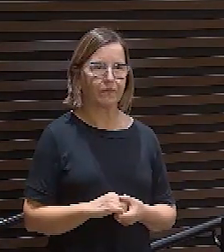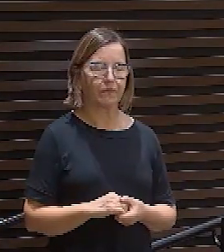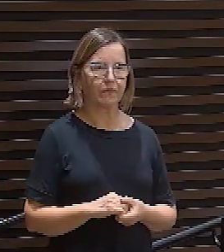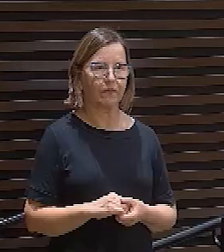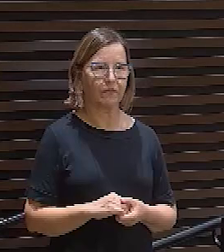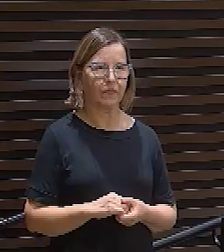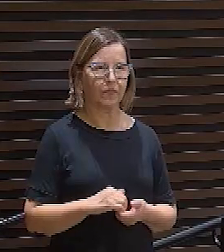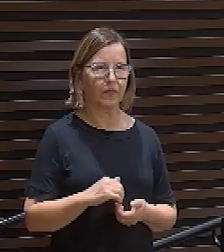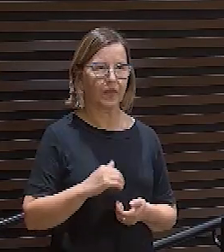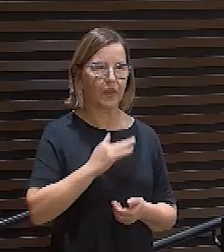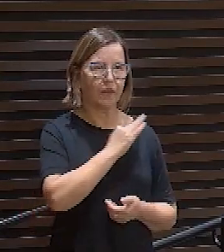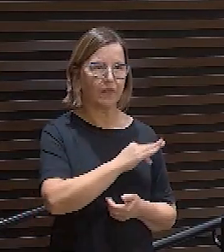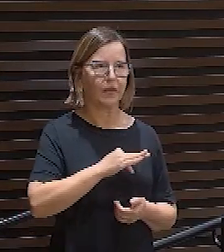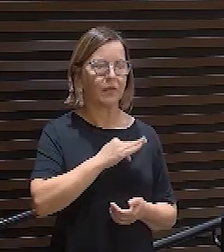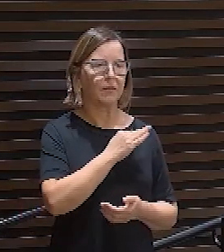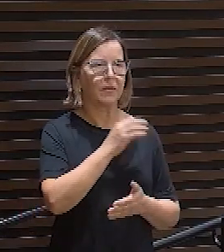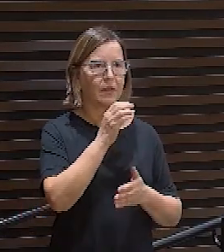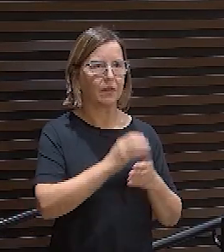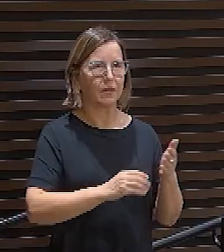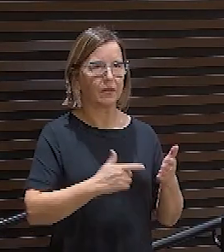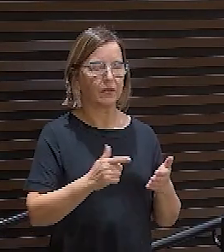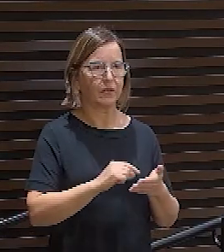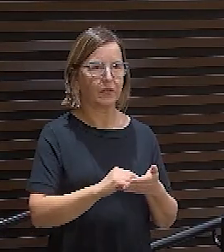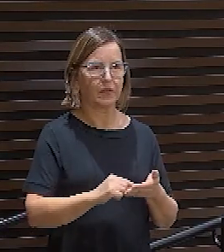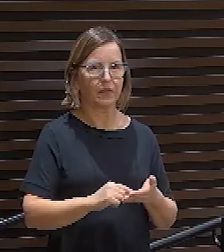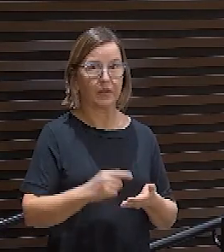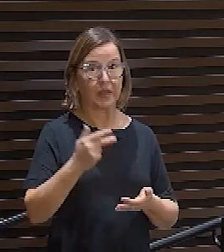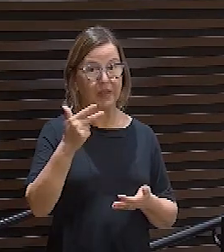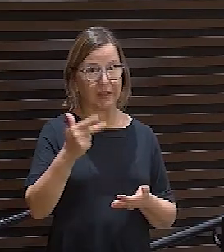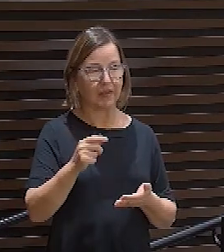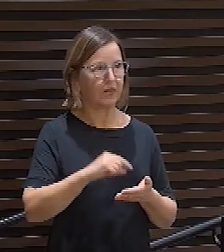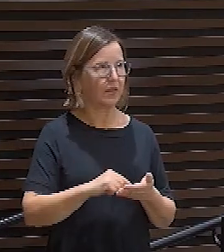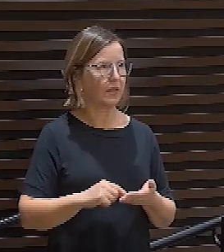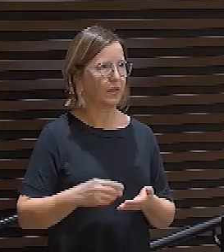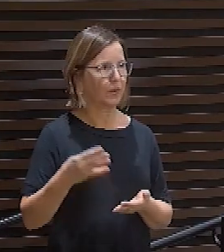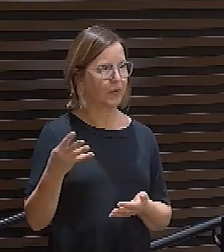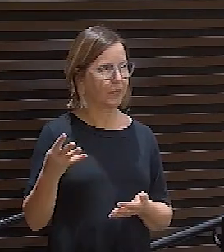Filipenses capítulo 2, os versículos 3 e 4.